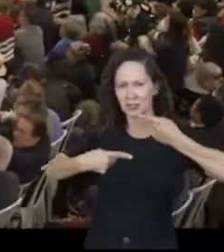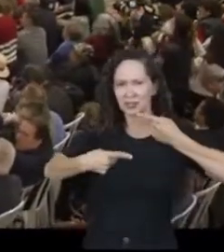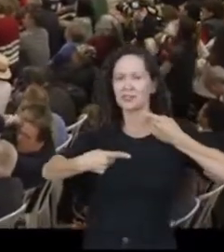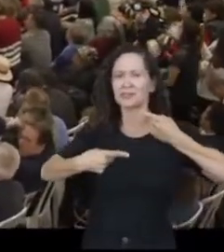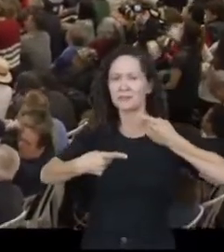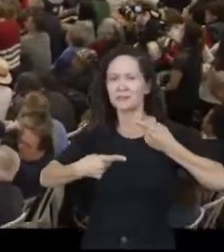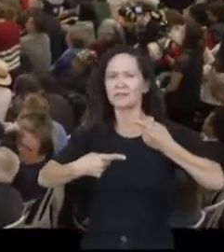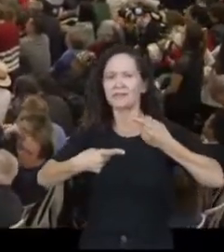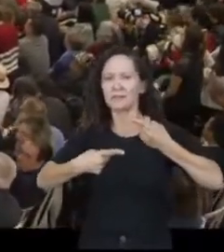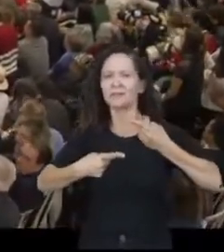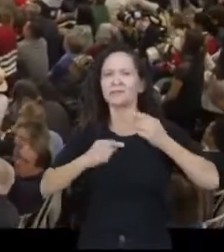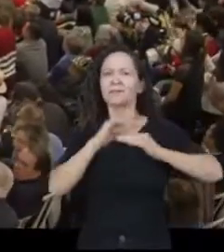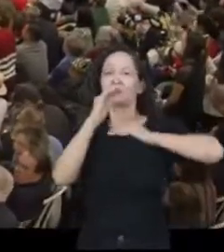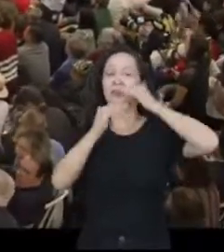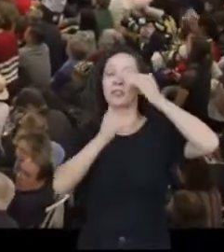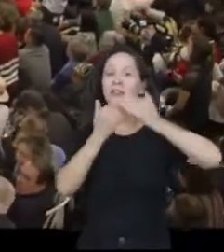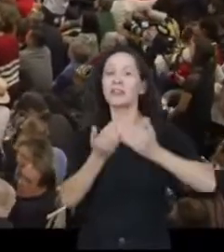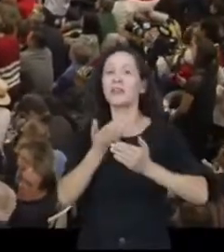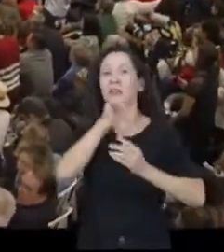uma campanha.